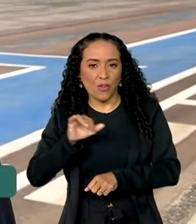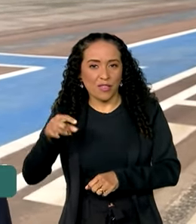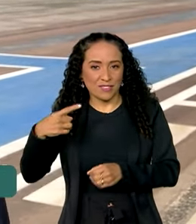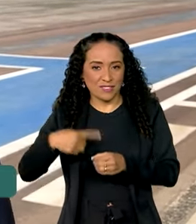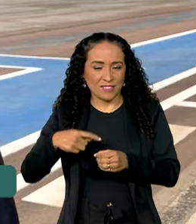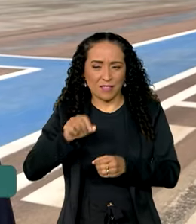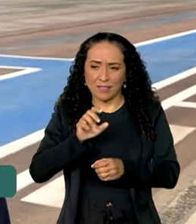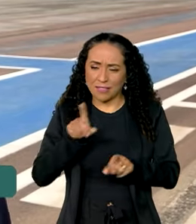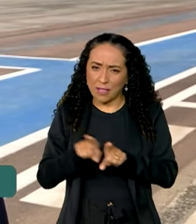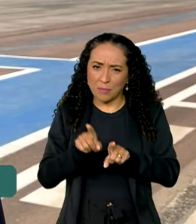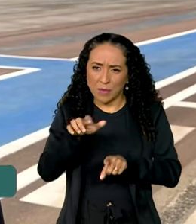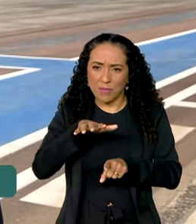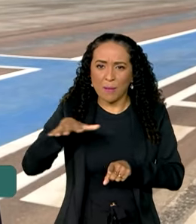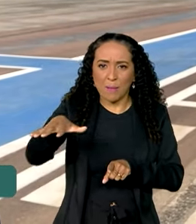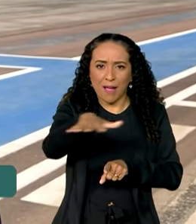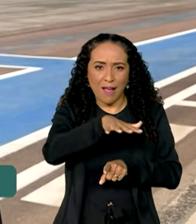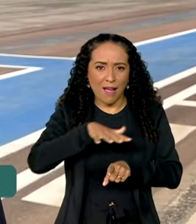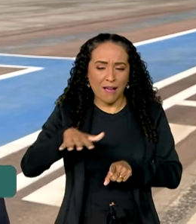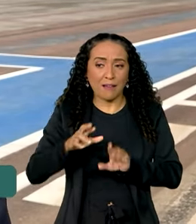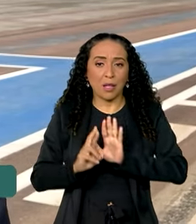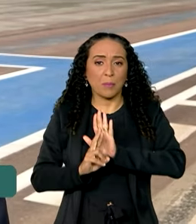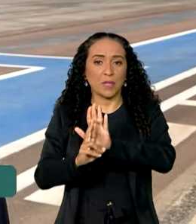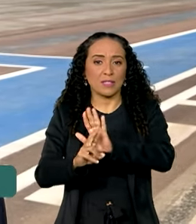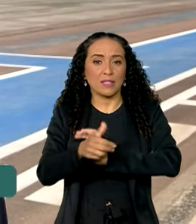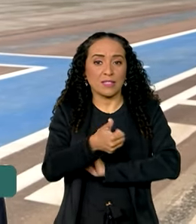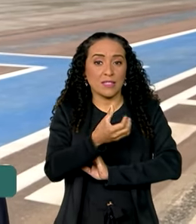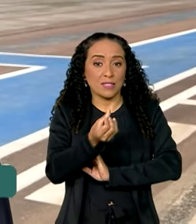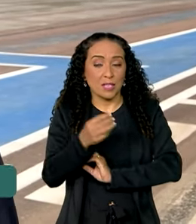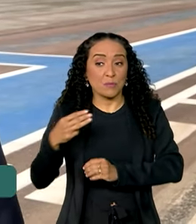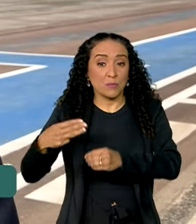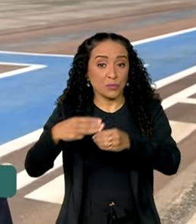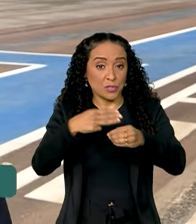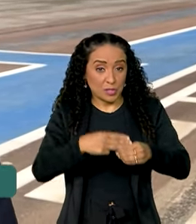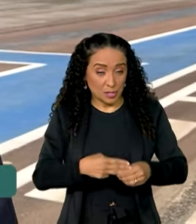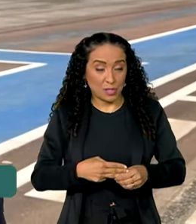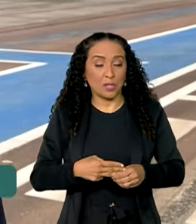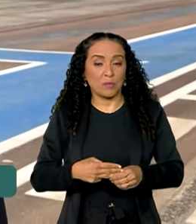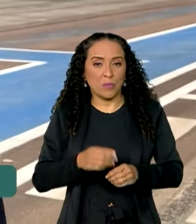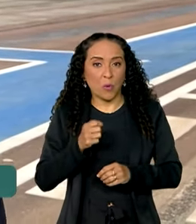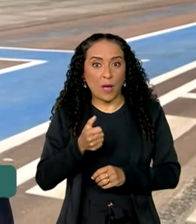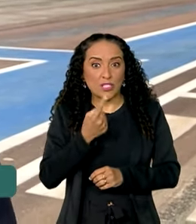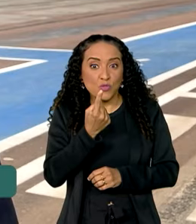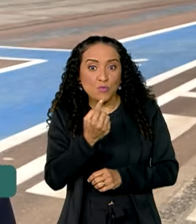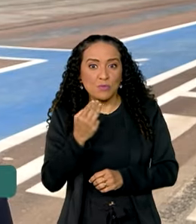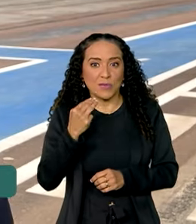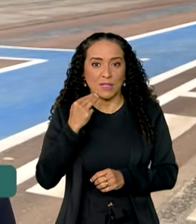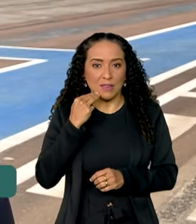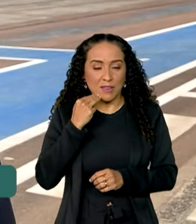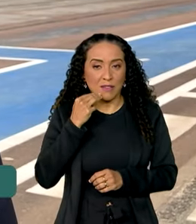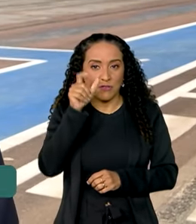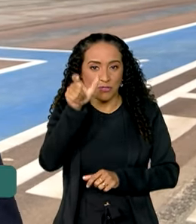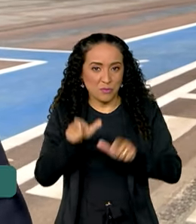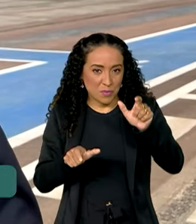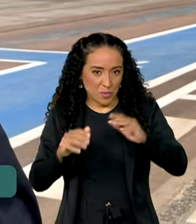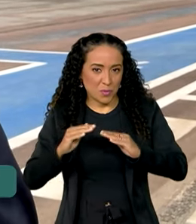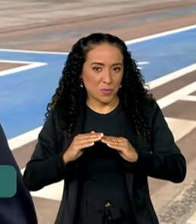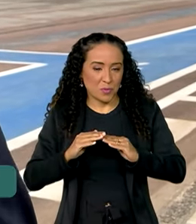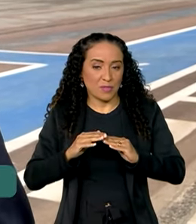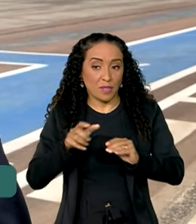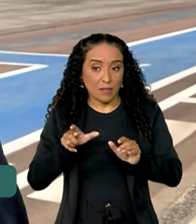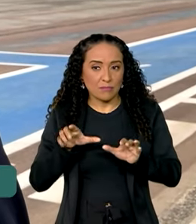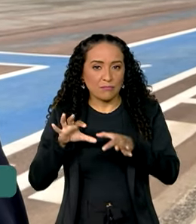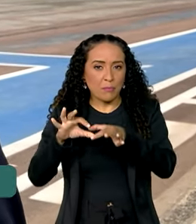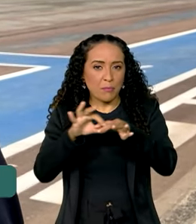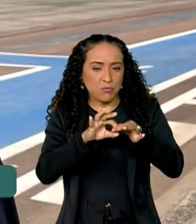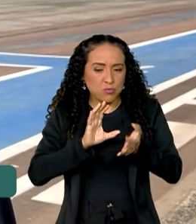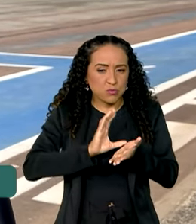toda a região a região que representa 16 municípios quase 1 milhão de habitantes e esse conjunto